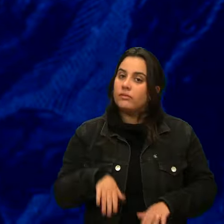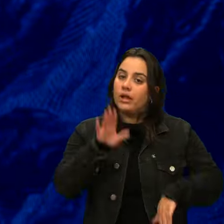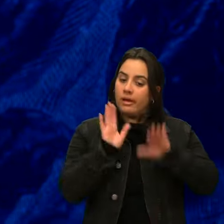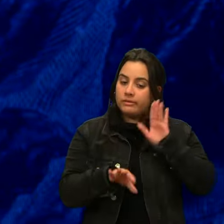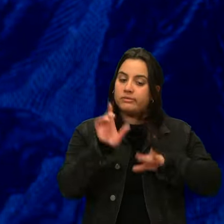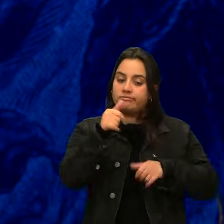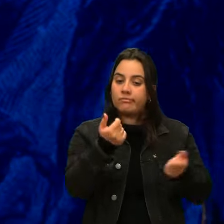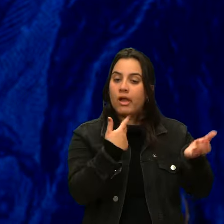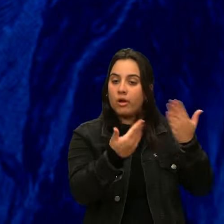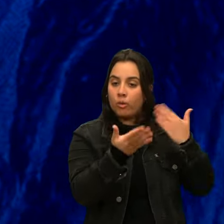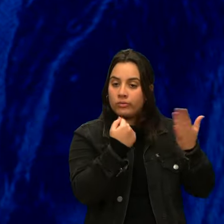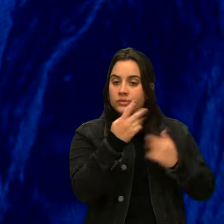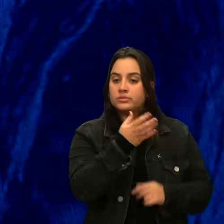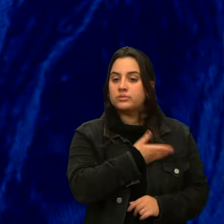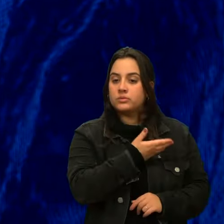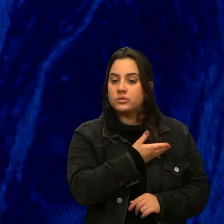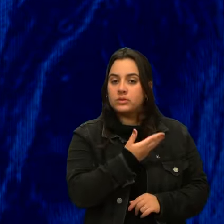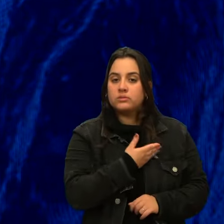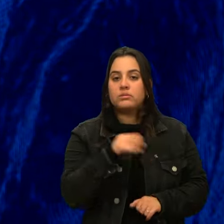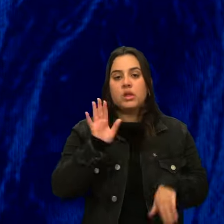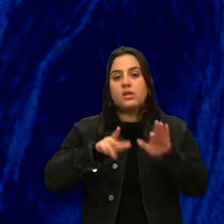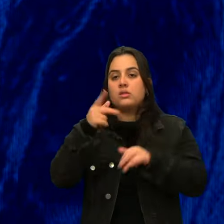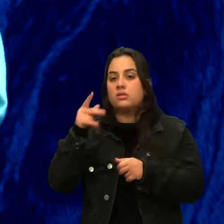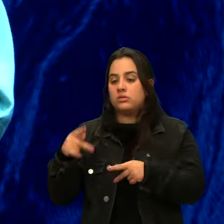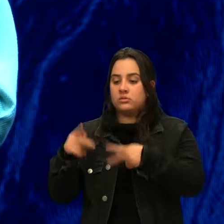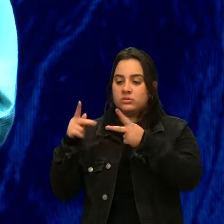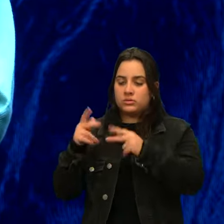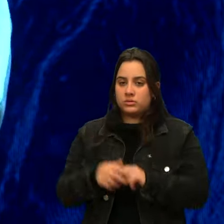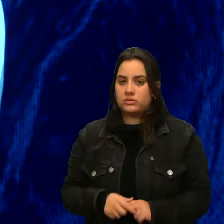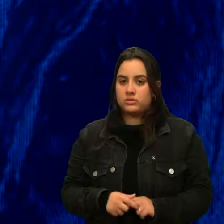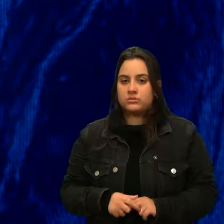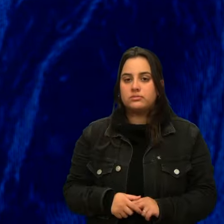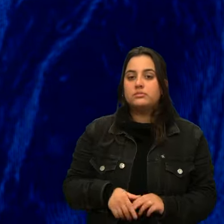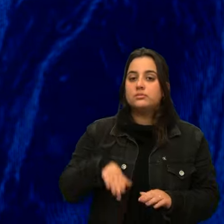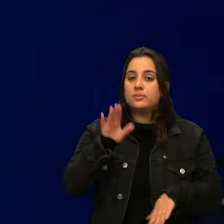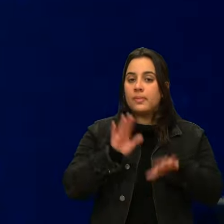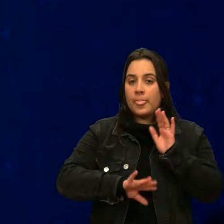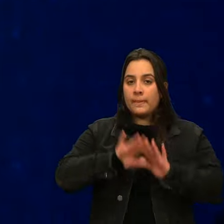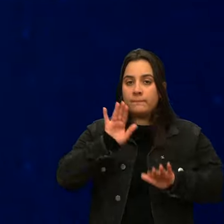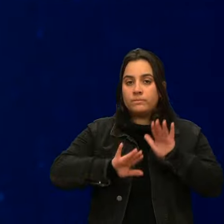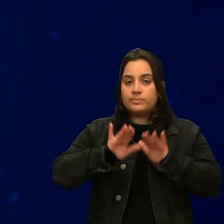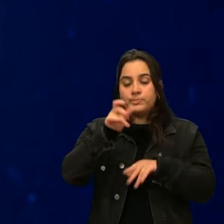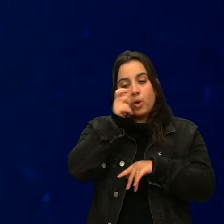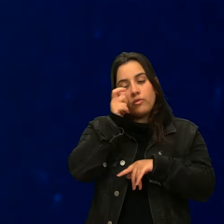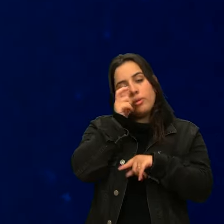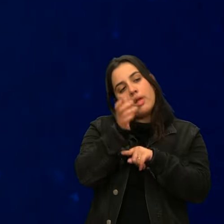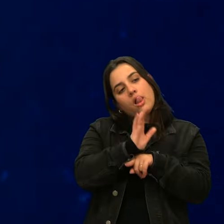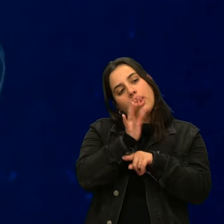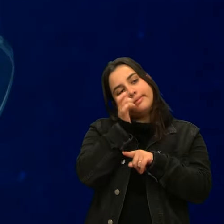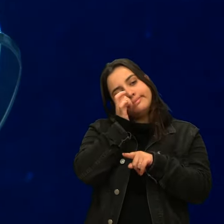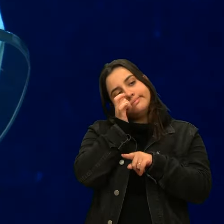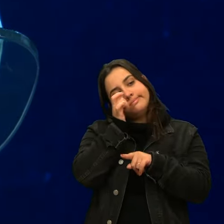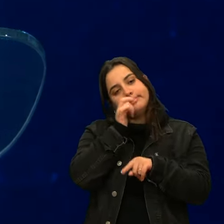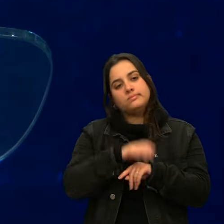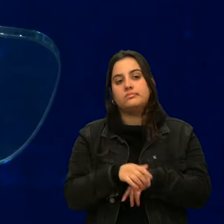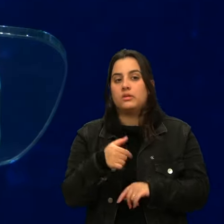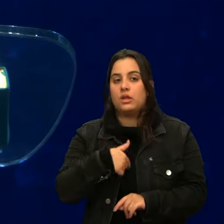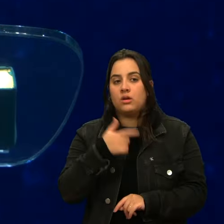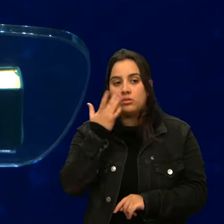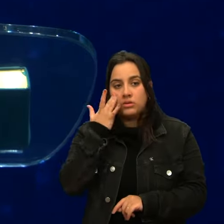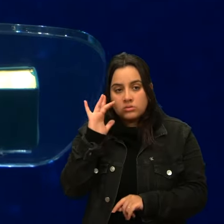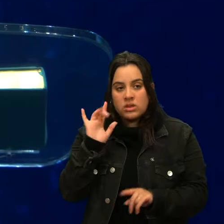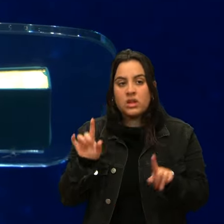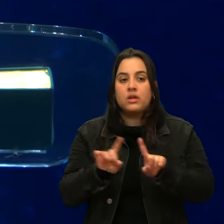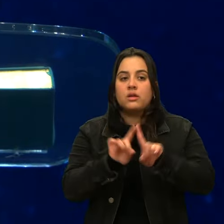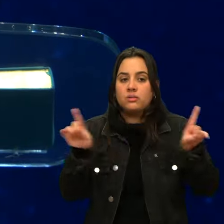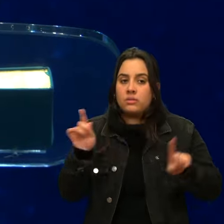amigos. Talvez seja o seu TikTok. Talvez sejam os filmes que você assiste. Eu não sei, mas existem